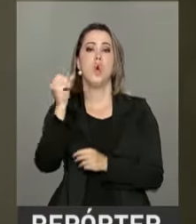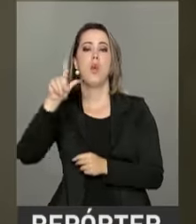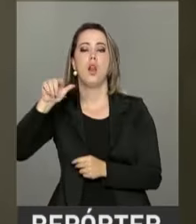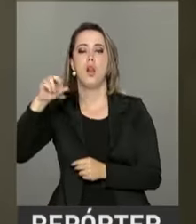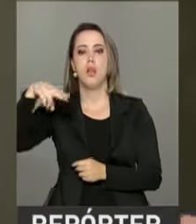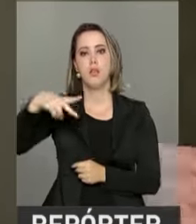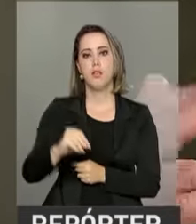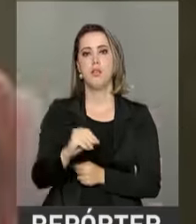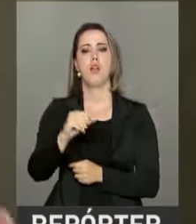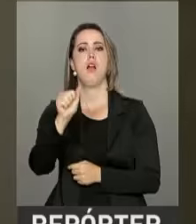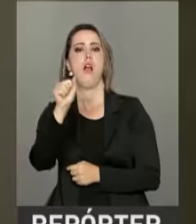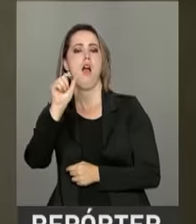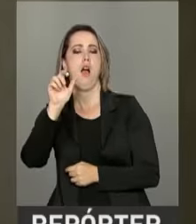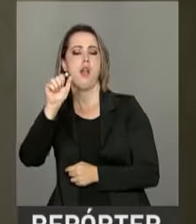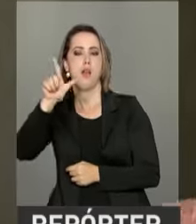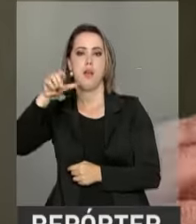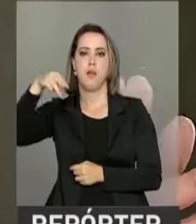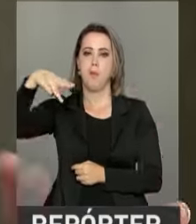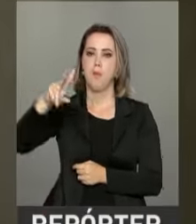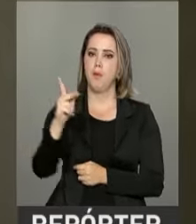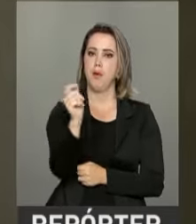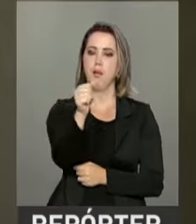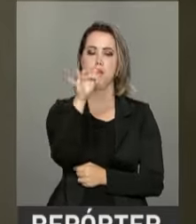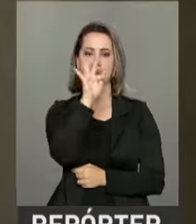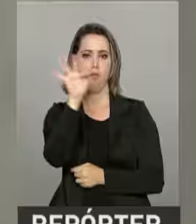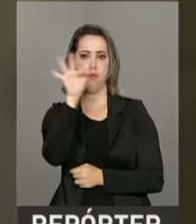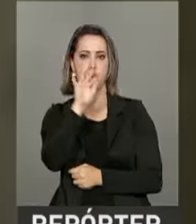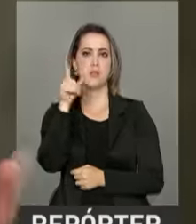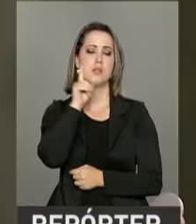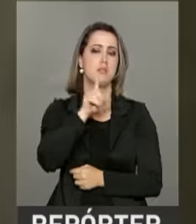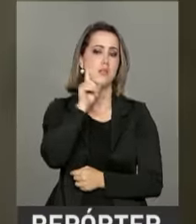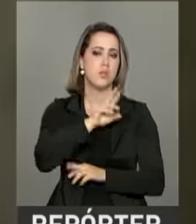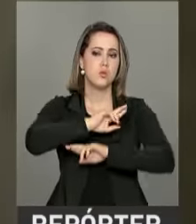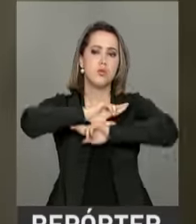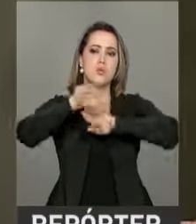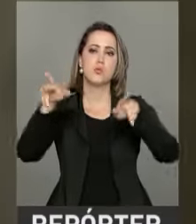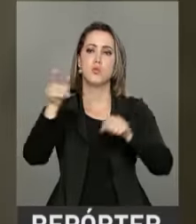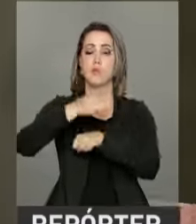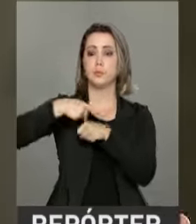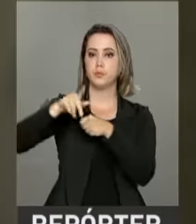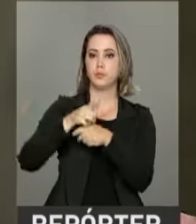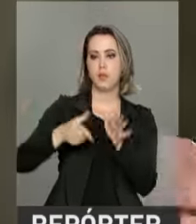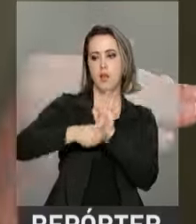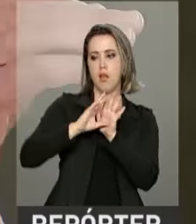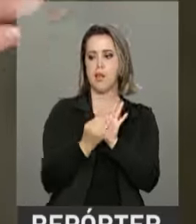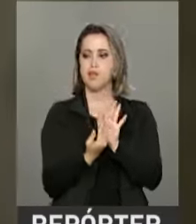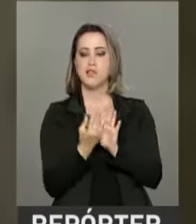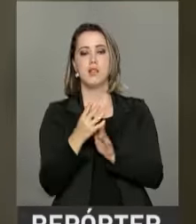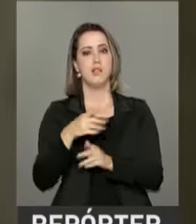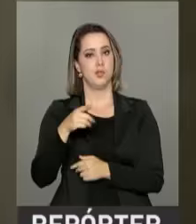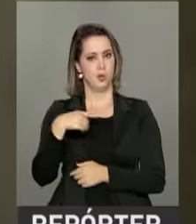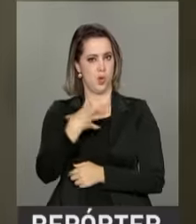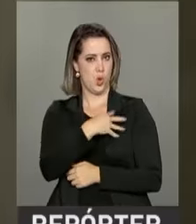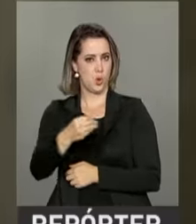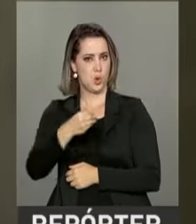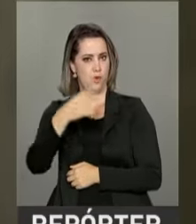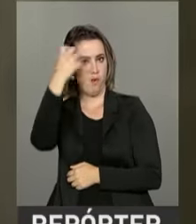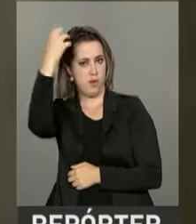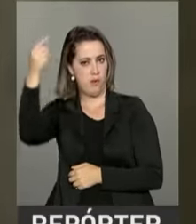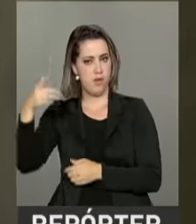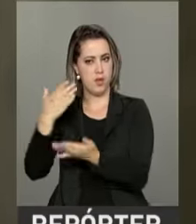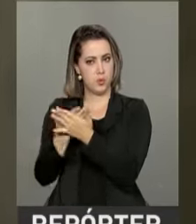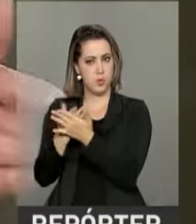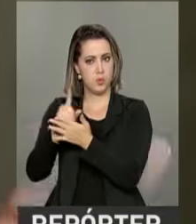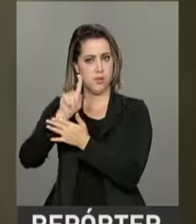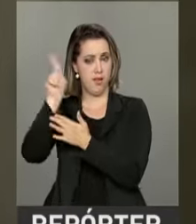alemanha da frança dos estados unidos antes a gente mandava o filho estudar meu nome agora europa